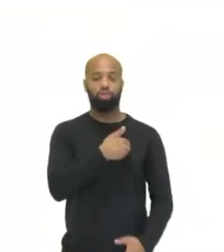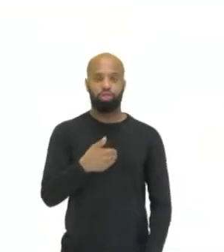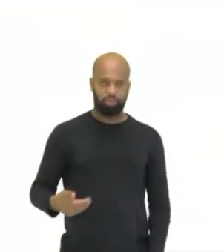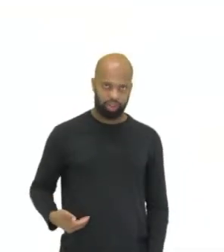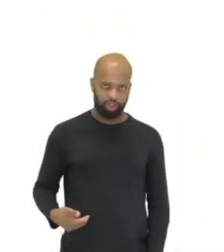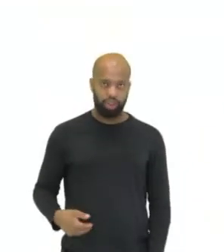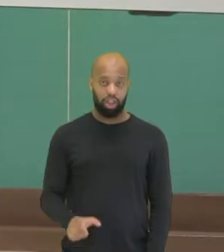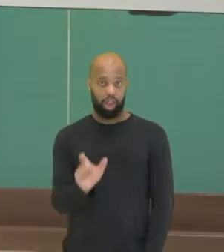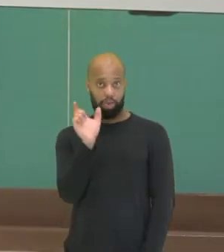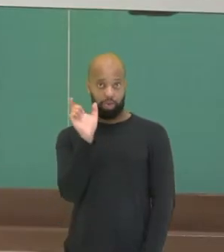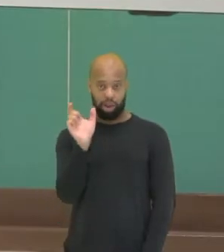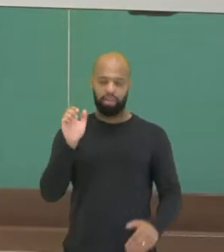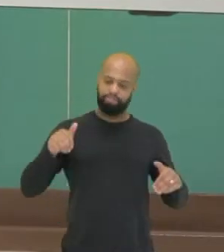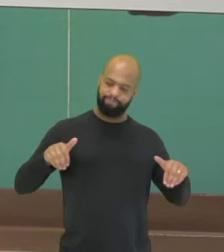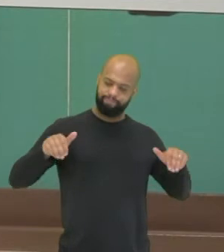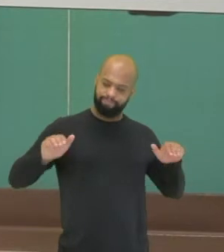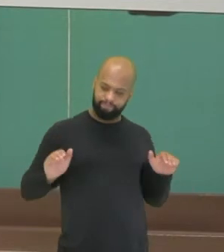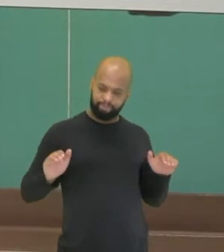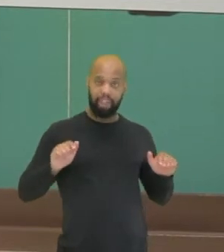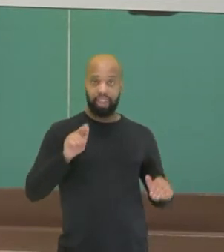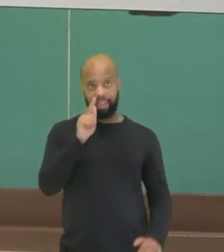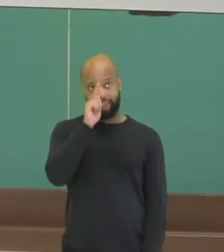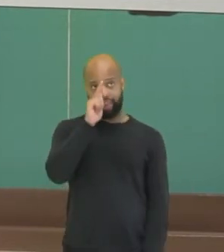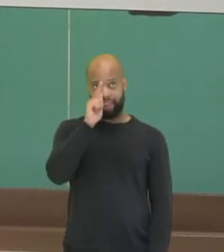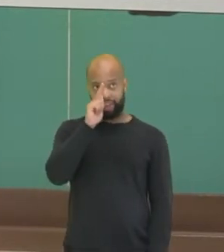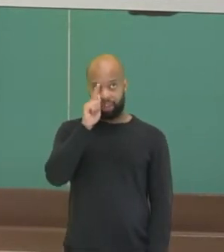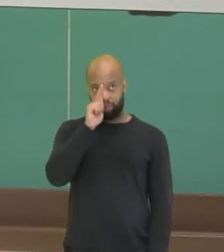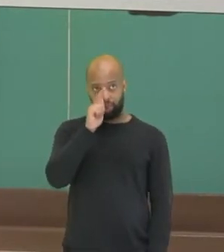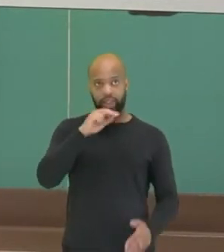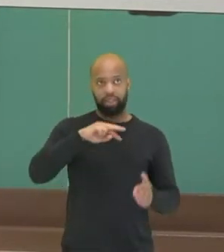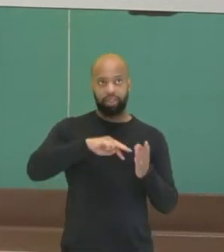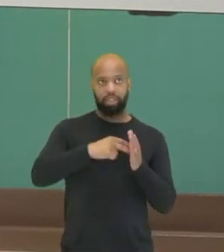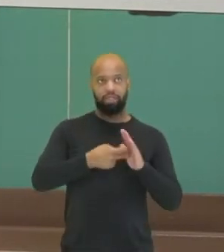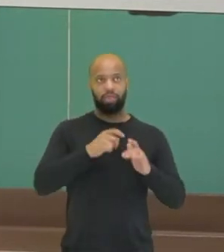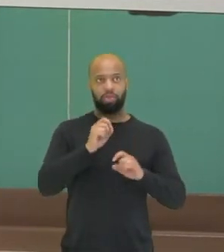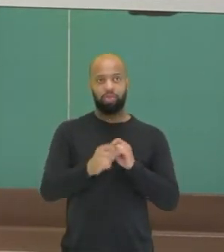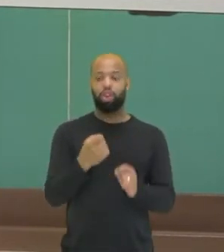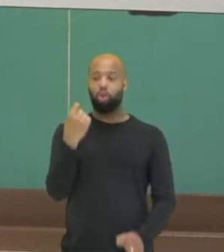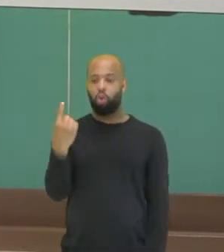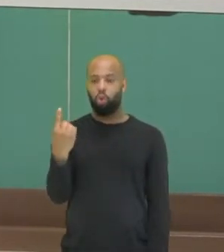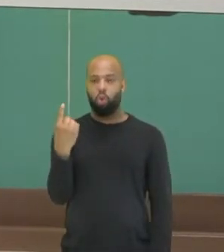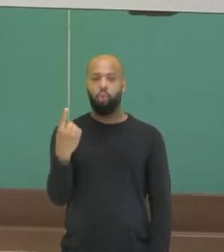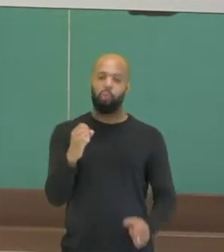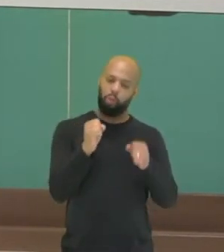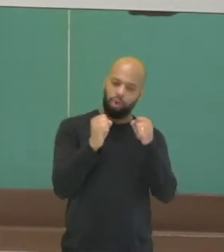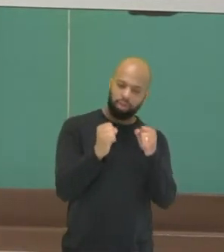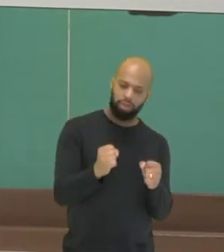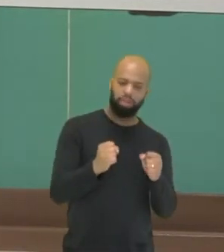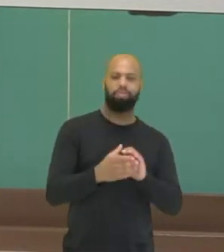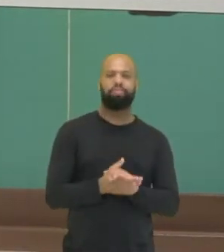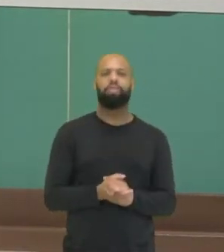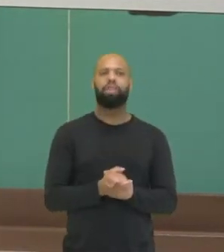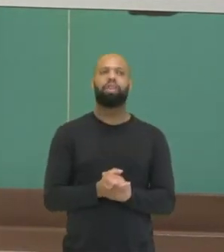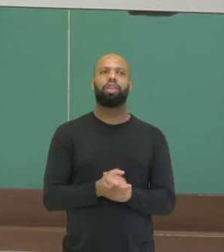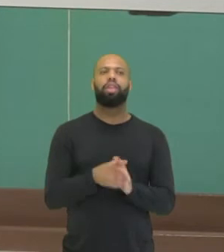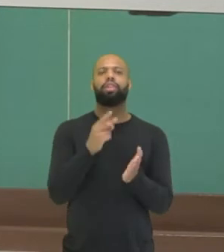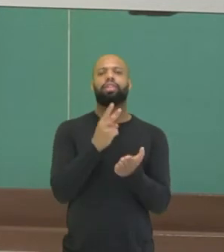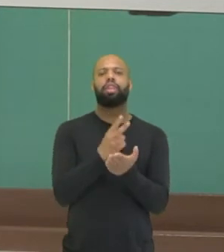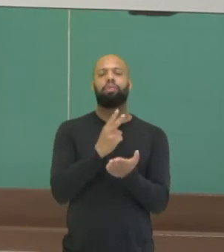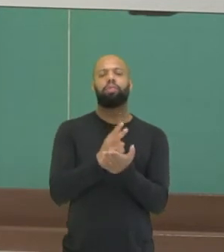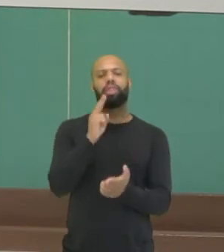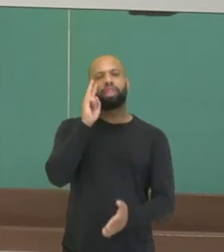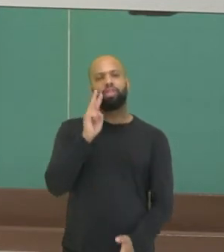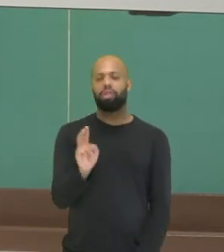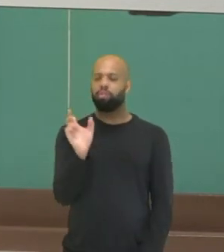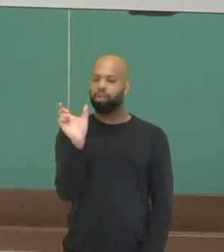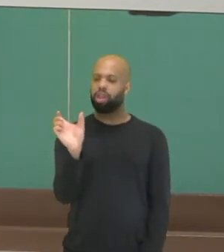a palavra, né, em grego, mono é arquia, poder. Galerinha do sexto, toda vez que vocês ouvirem a palavra